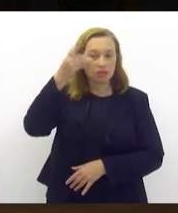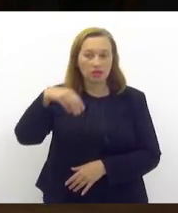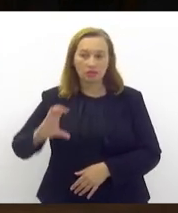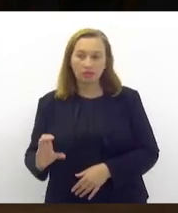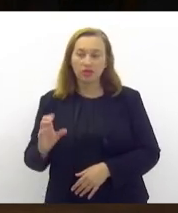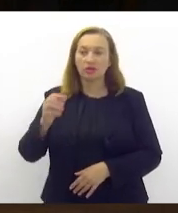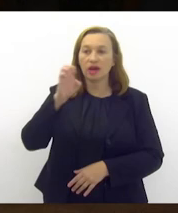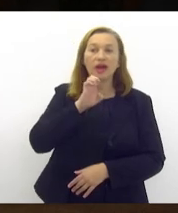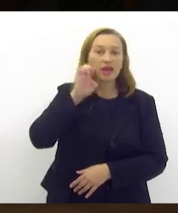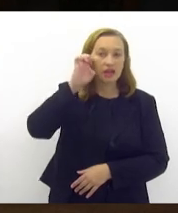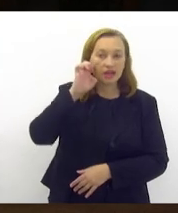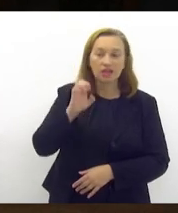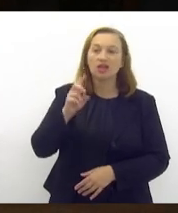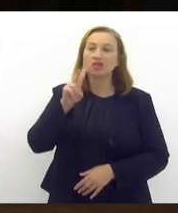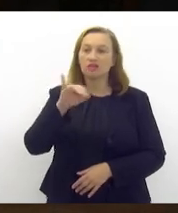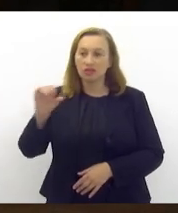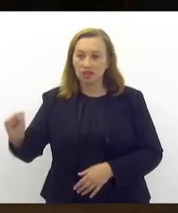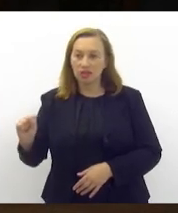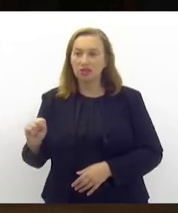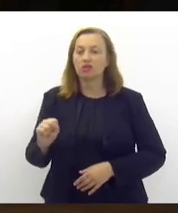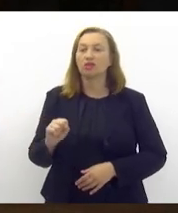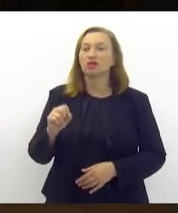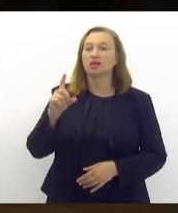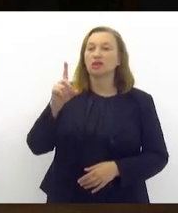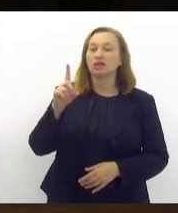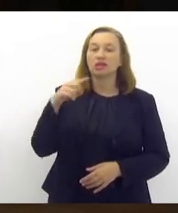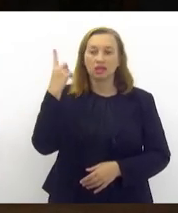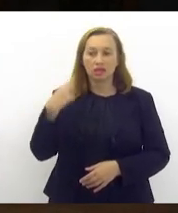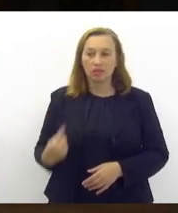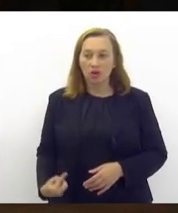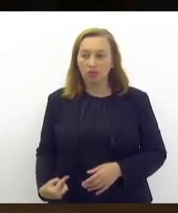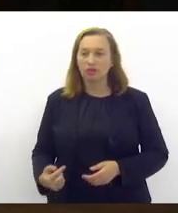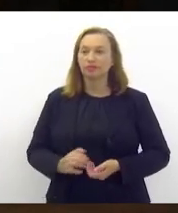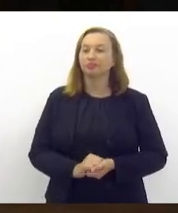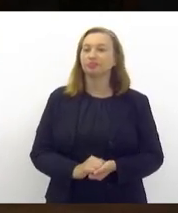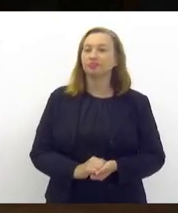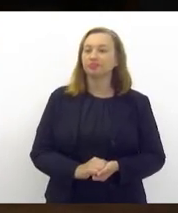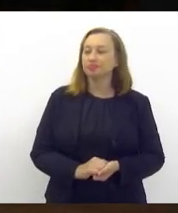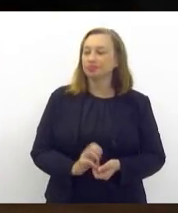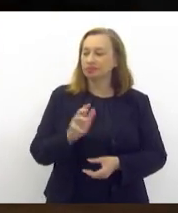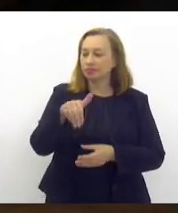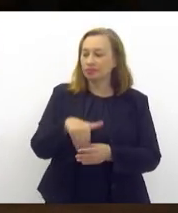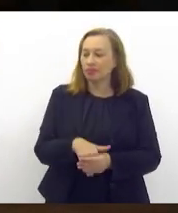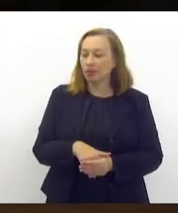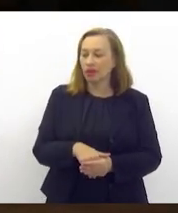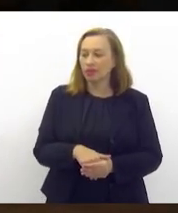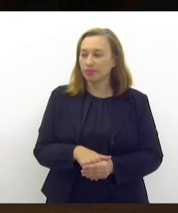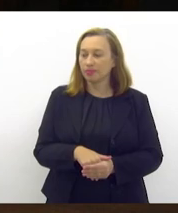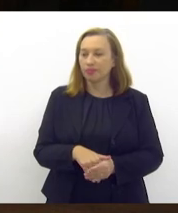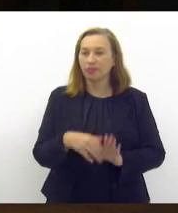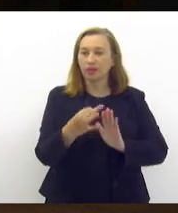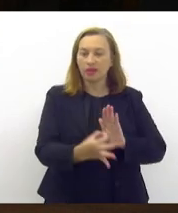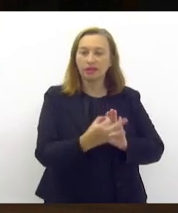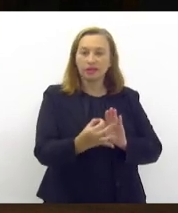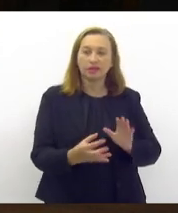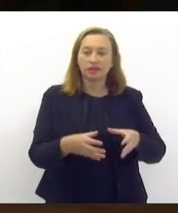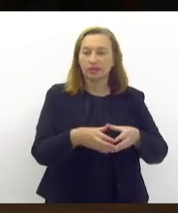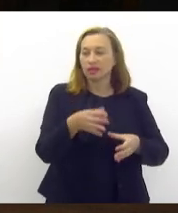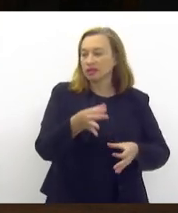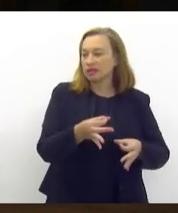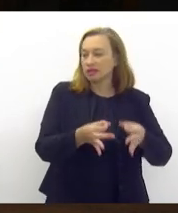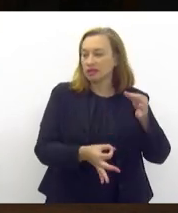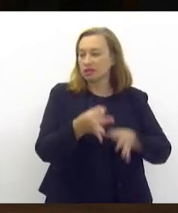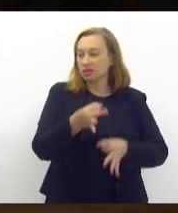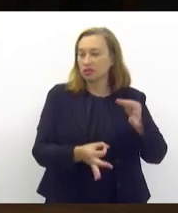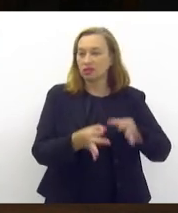Érica Takimoto, Vinícius Cozzolino e Dani Balbi. Em votação, parecer da CCJ sobre as